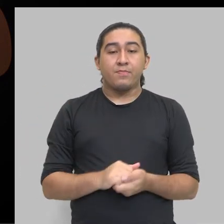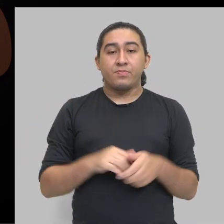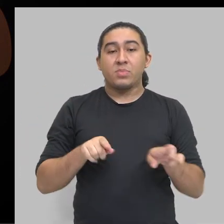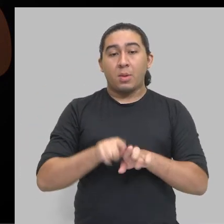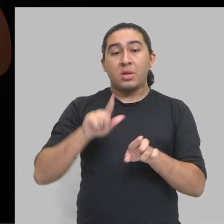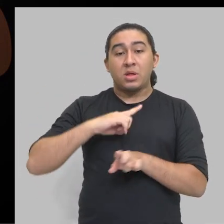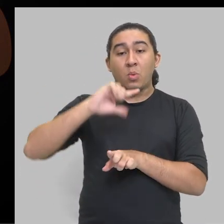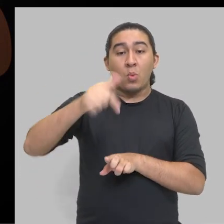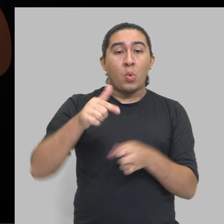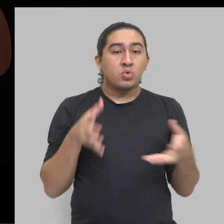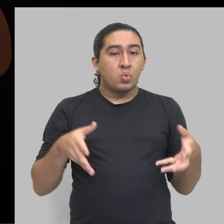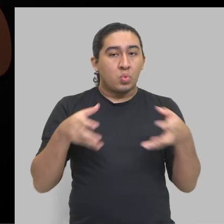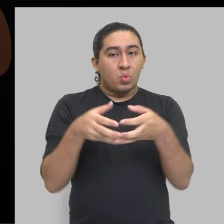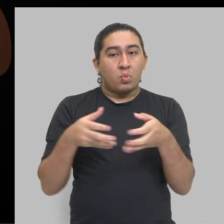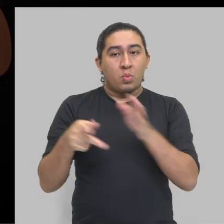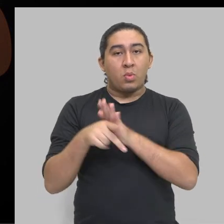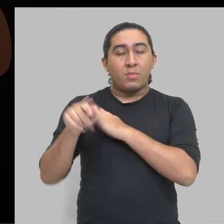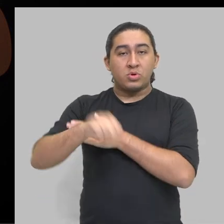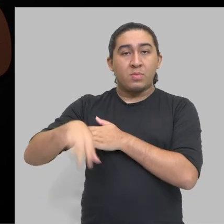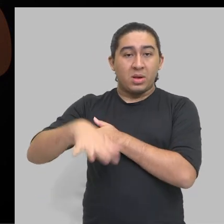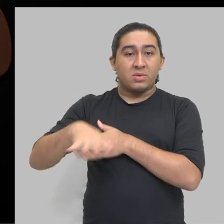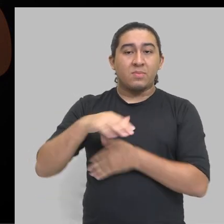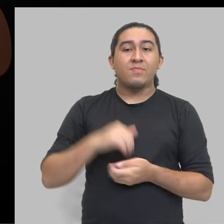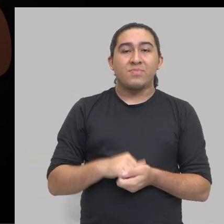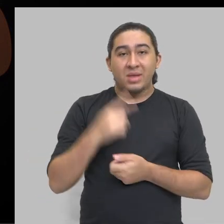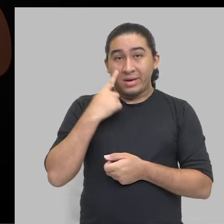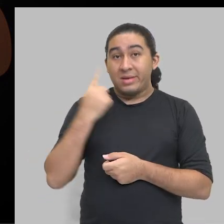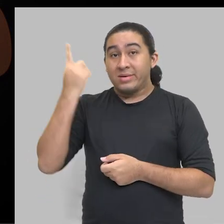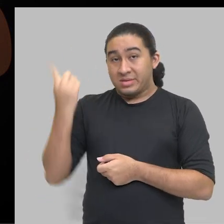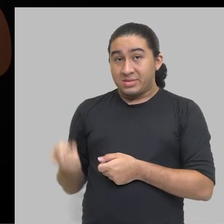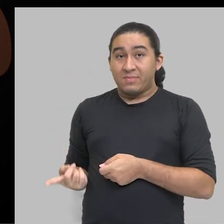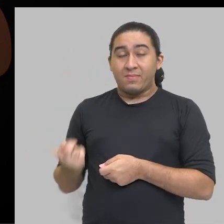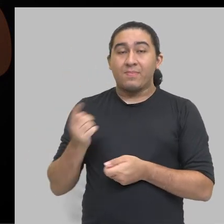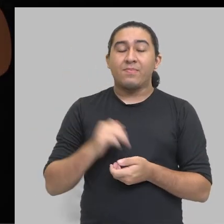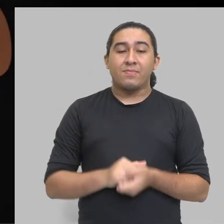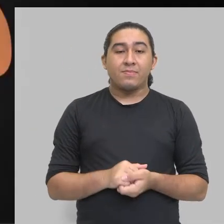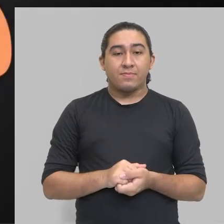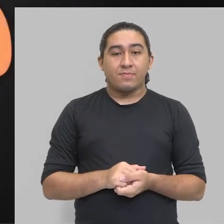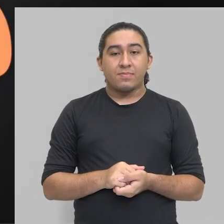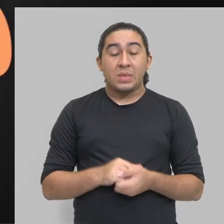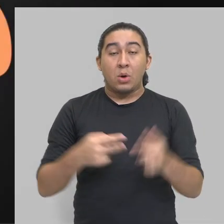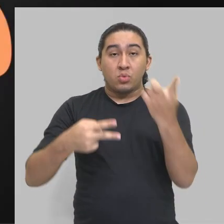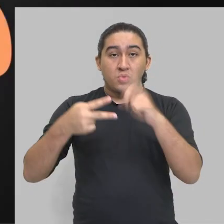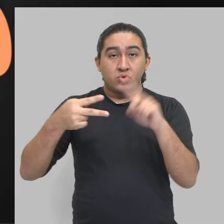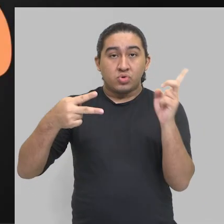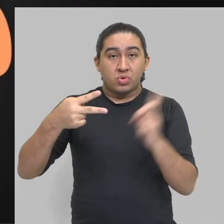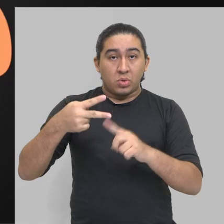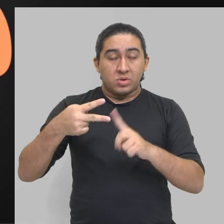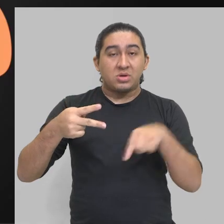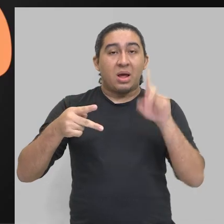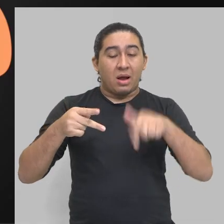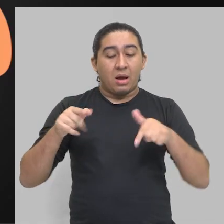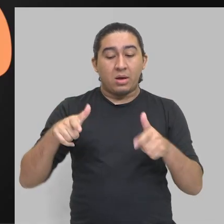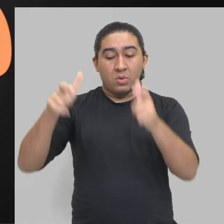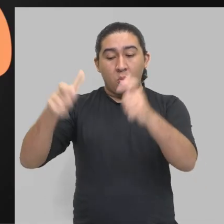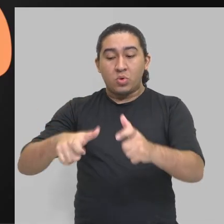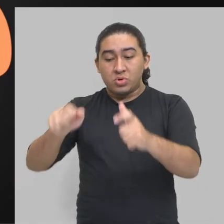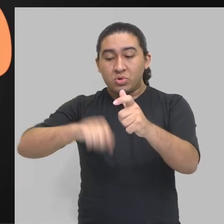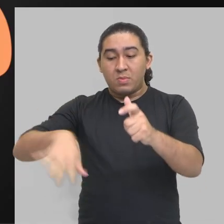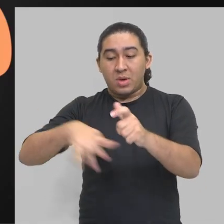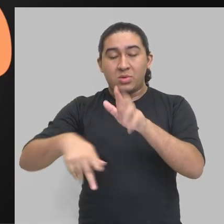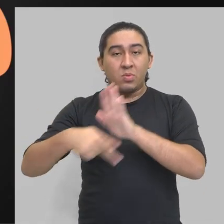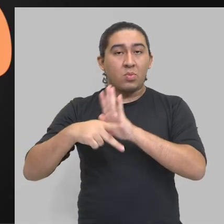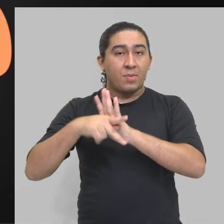um outro grupo terrorista no território do Afeganistão, que é o Talibã, certo? Al-Qaeda e Talibã estão ali inseridos